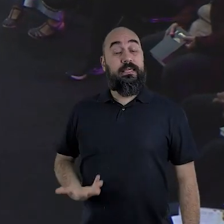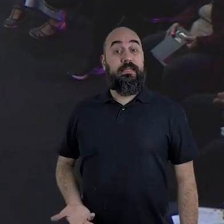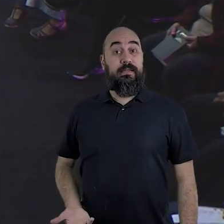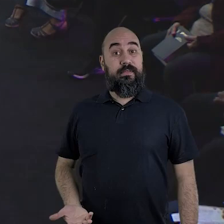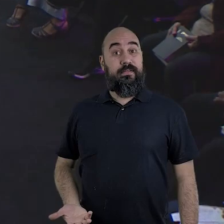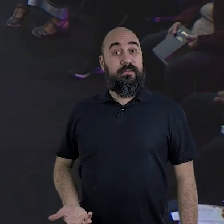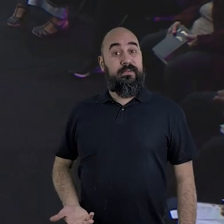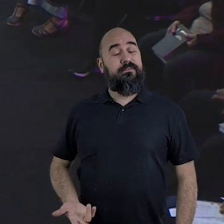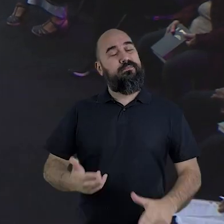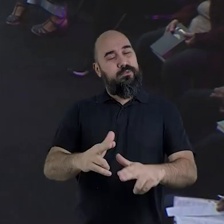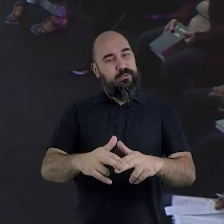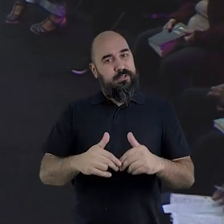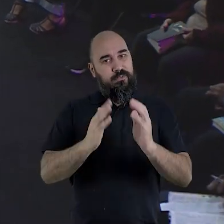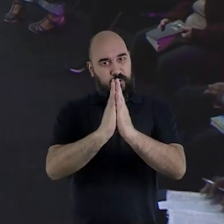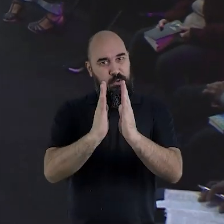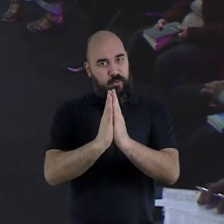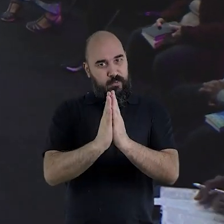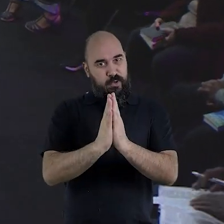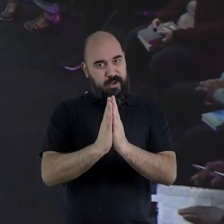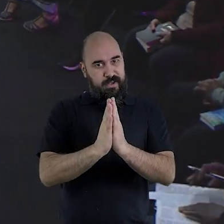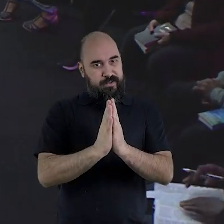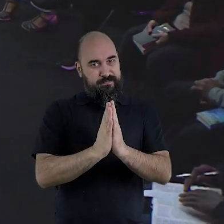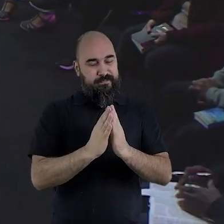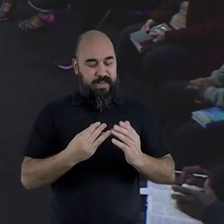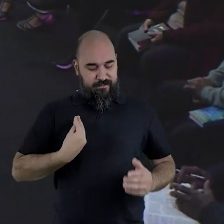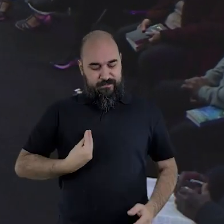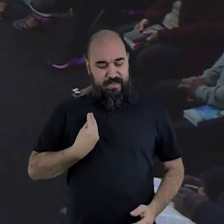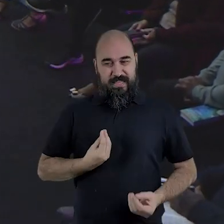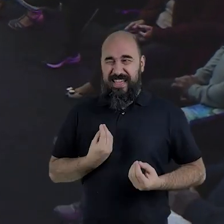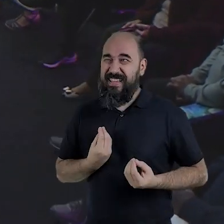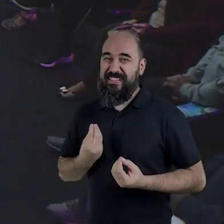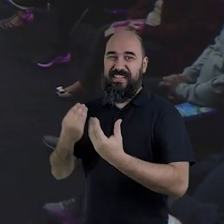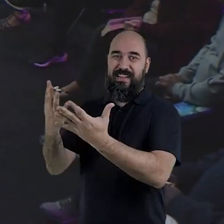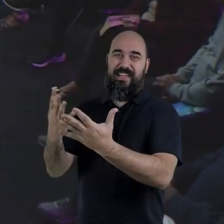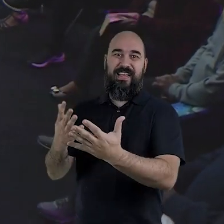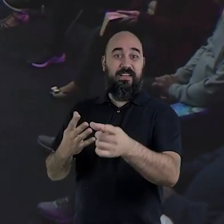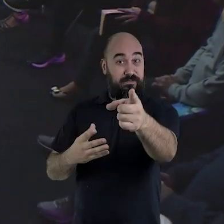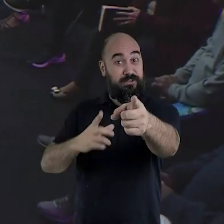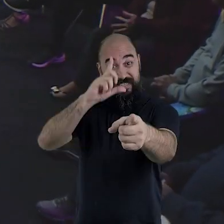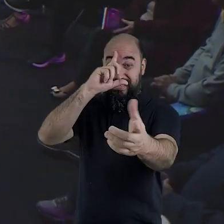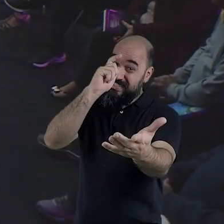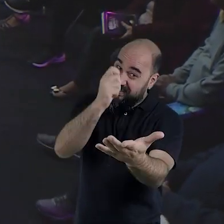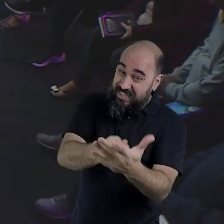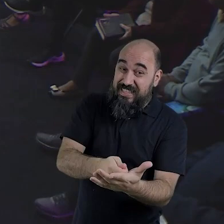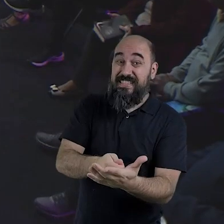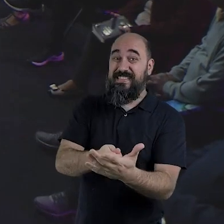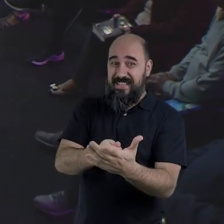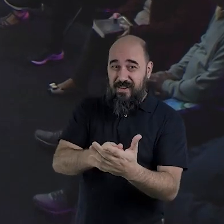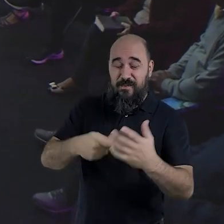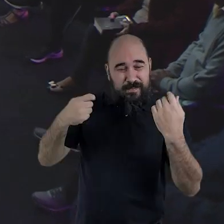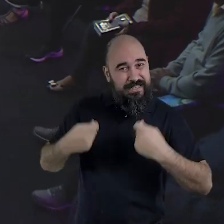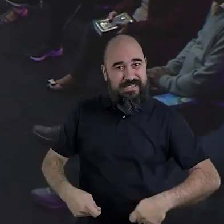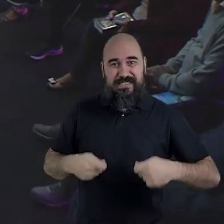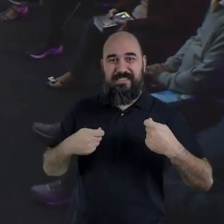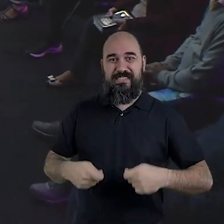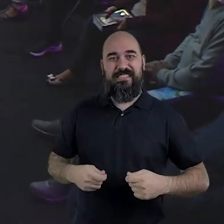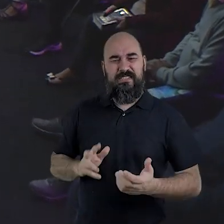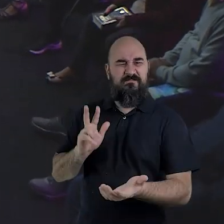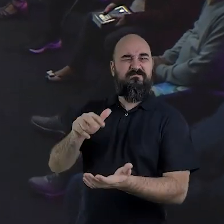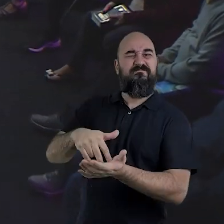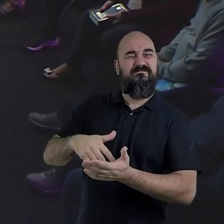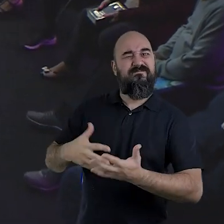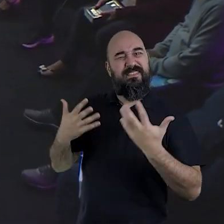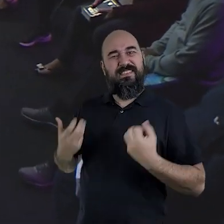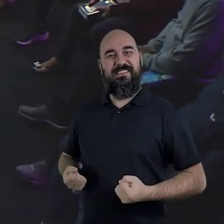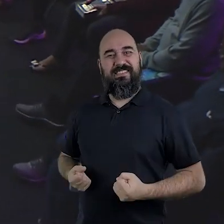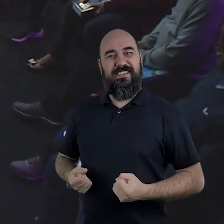convidar nesse momento a fechar os seus olhos e vamos juntos orar para marcar a sua decisão, para marcar esse passo de fé que você está dando.